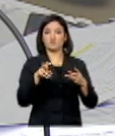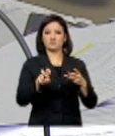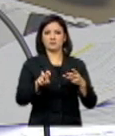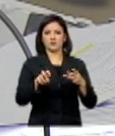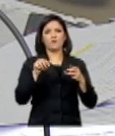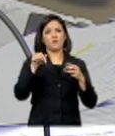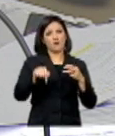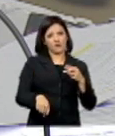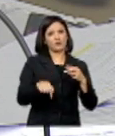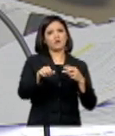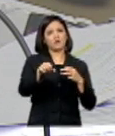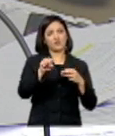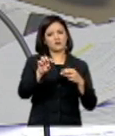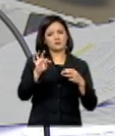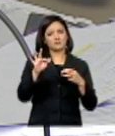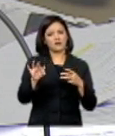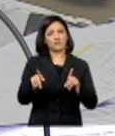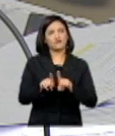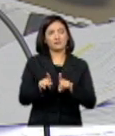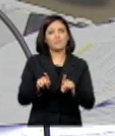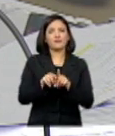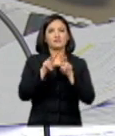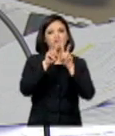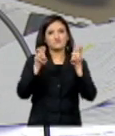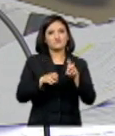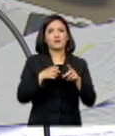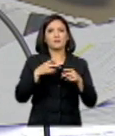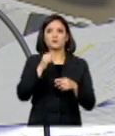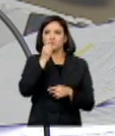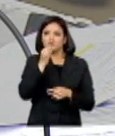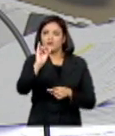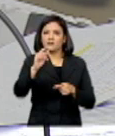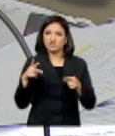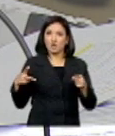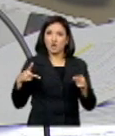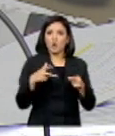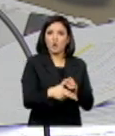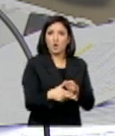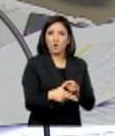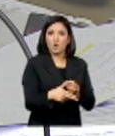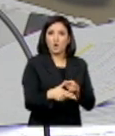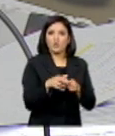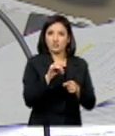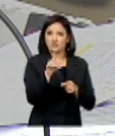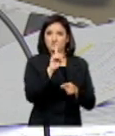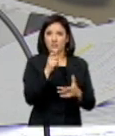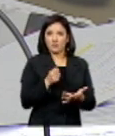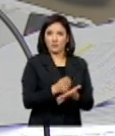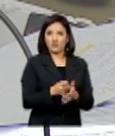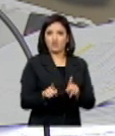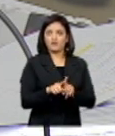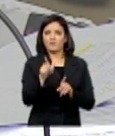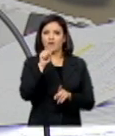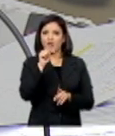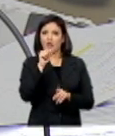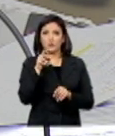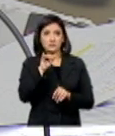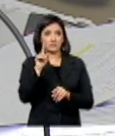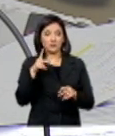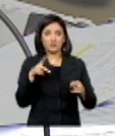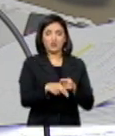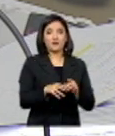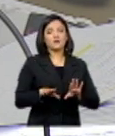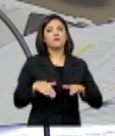que também se trata de corte de energia elétrica e do fornecimento é de água a proibição